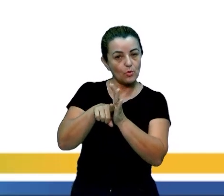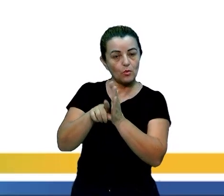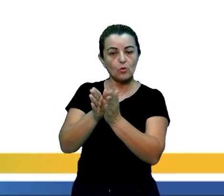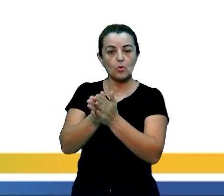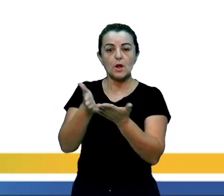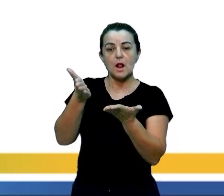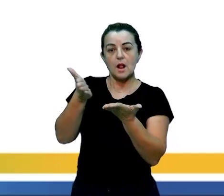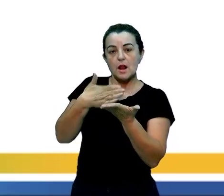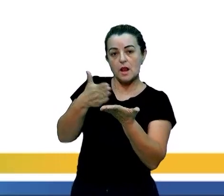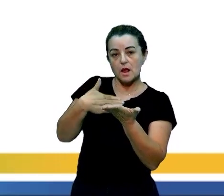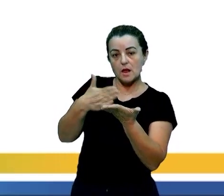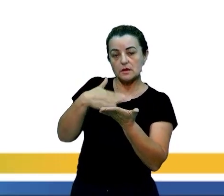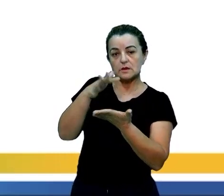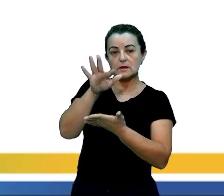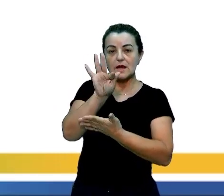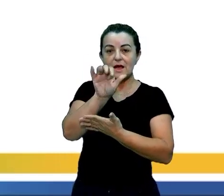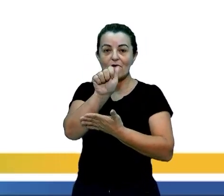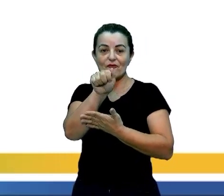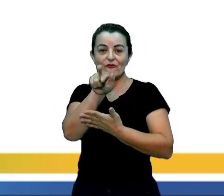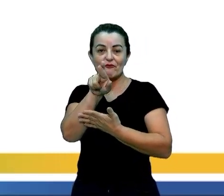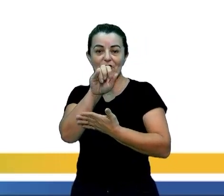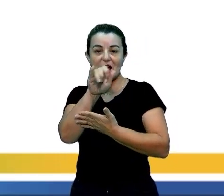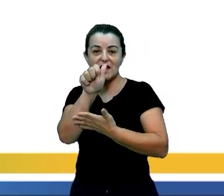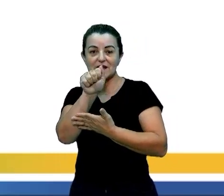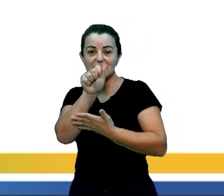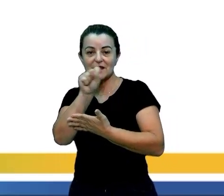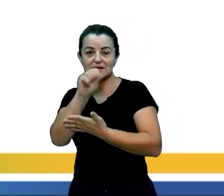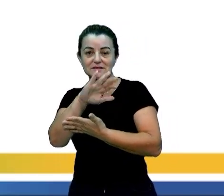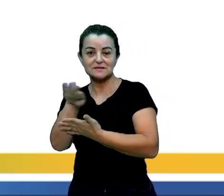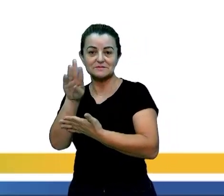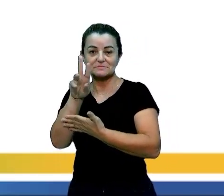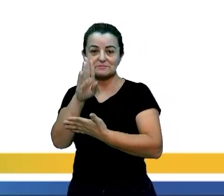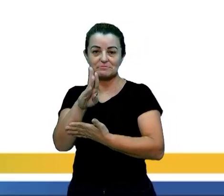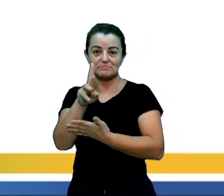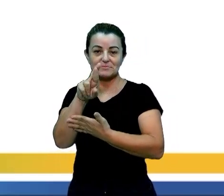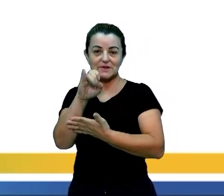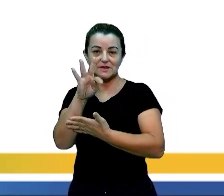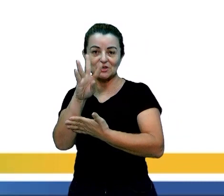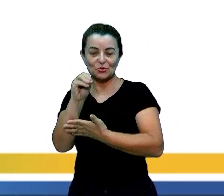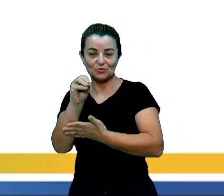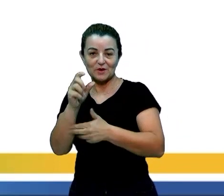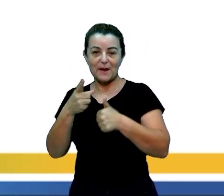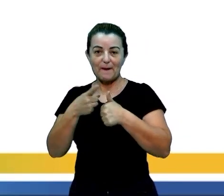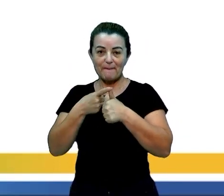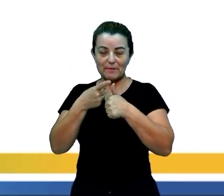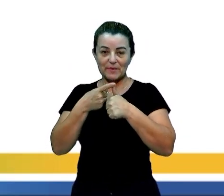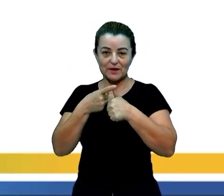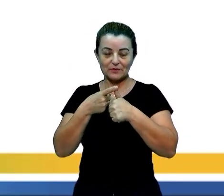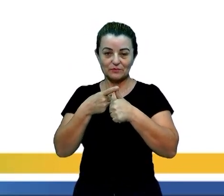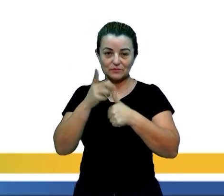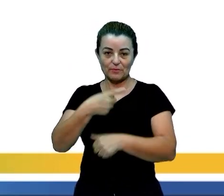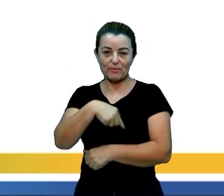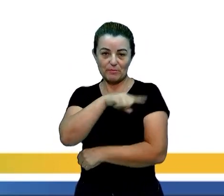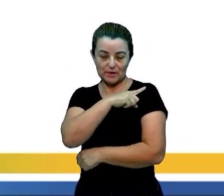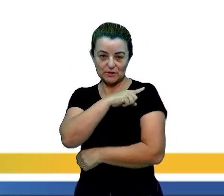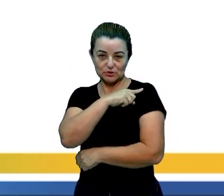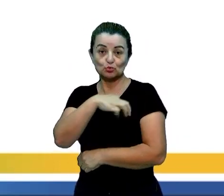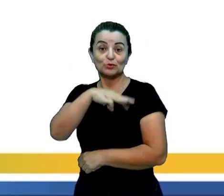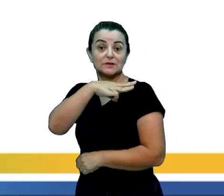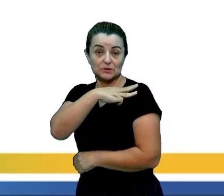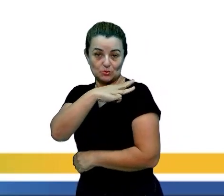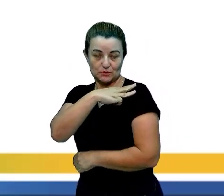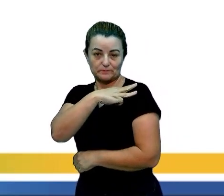livro Sistema Farias Brito, a prova Enem, Ciências Humanas, primeiro ano, página 54. Nós temos